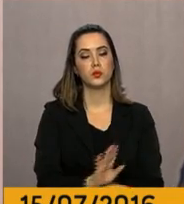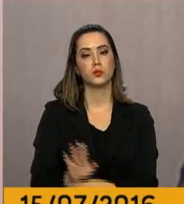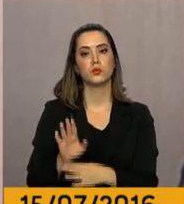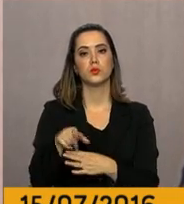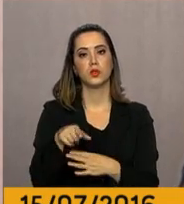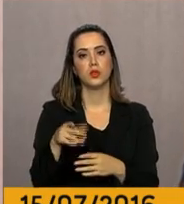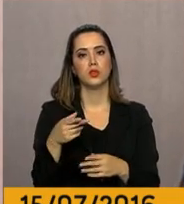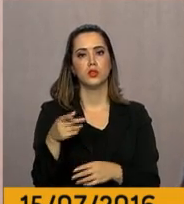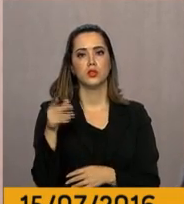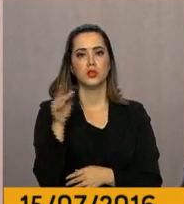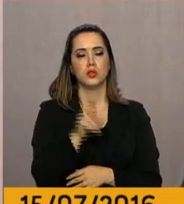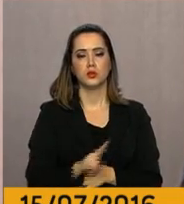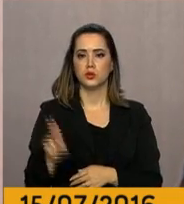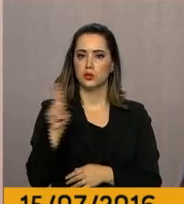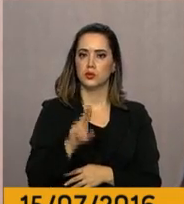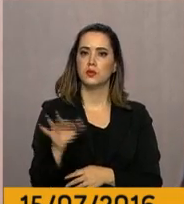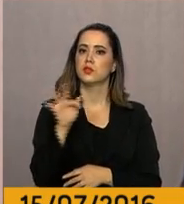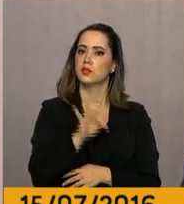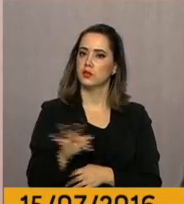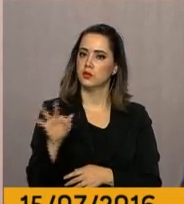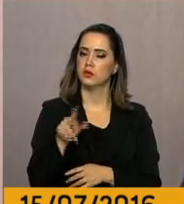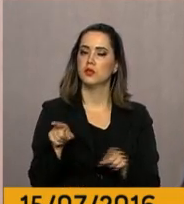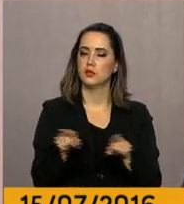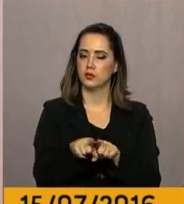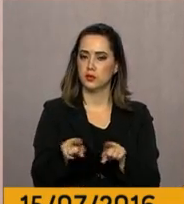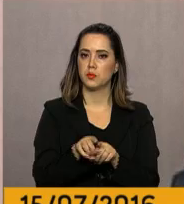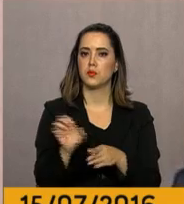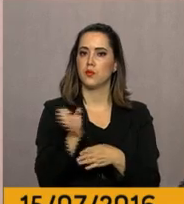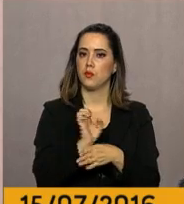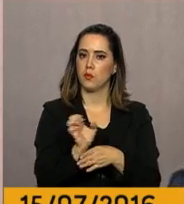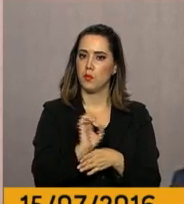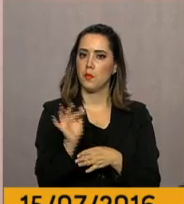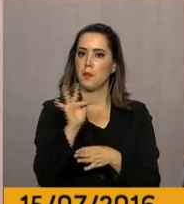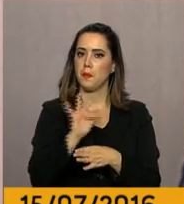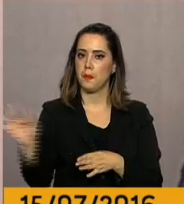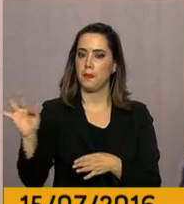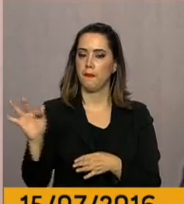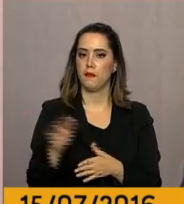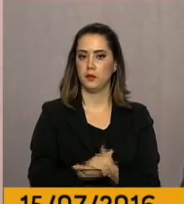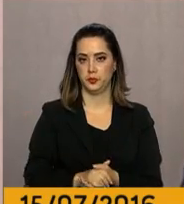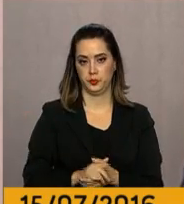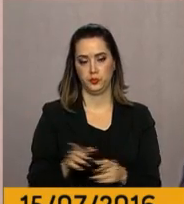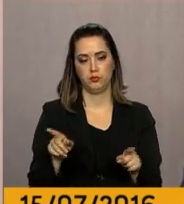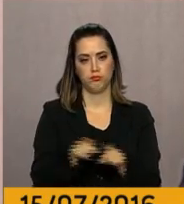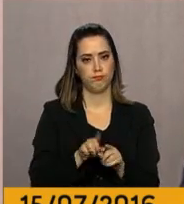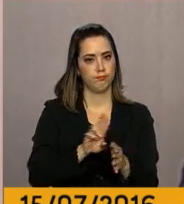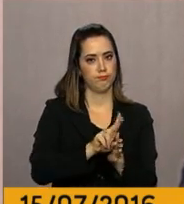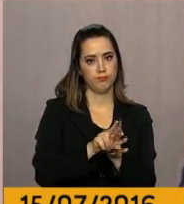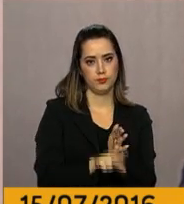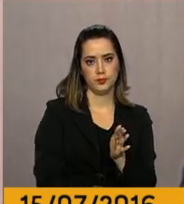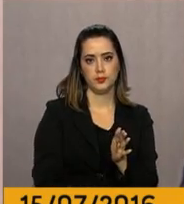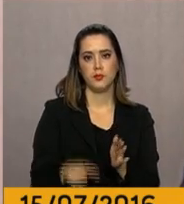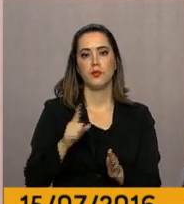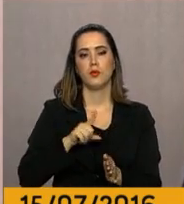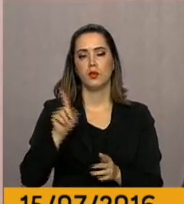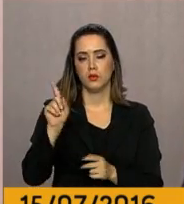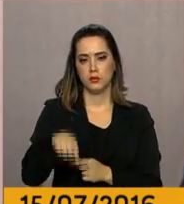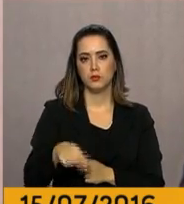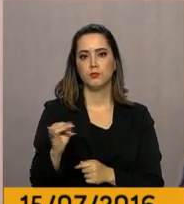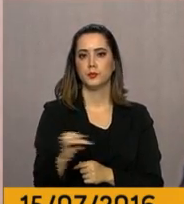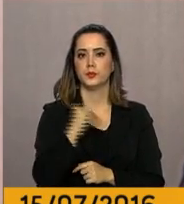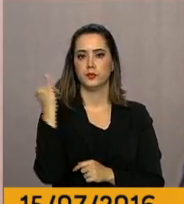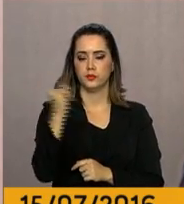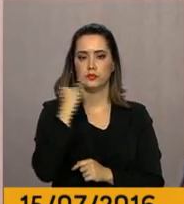das universidades estaduais e municipais e também, evidentemente, diria que é indispensável, é